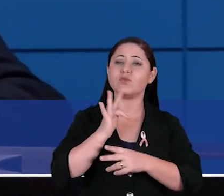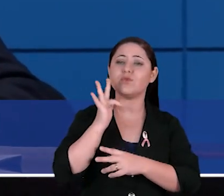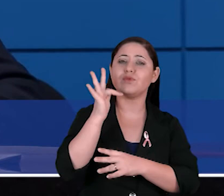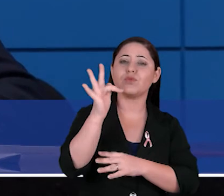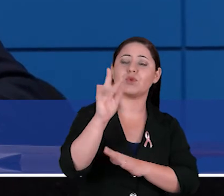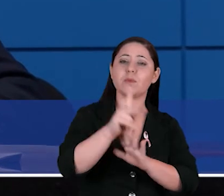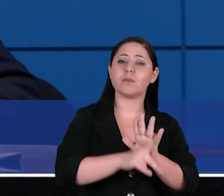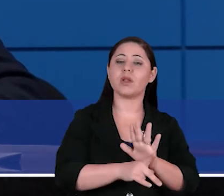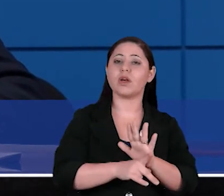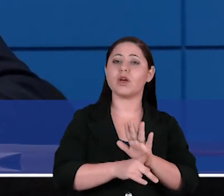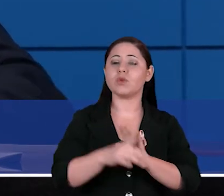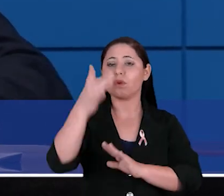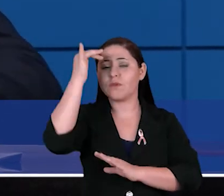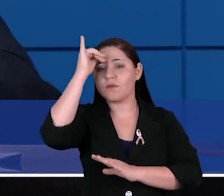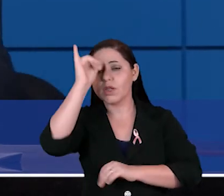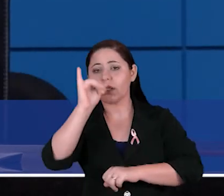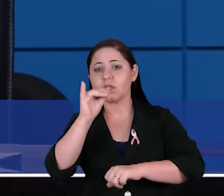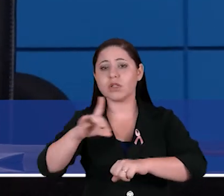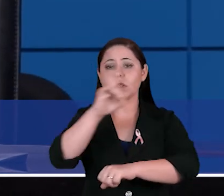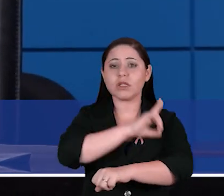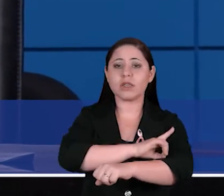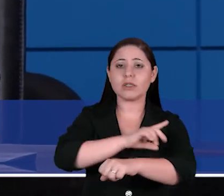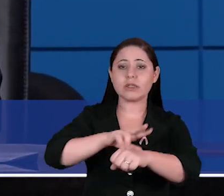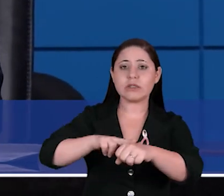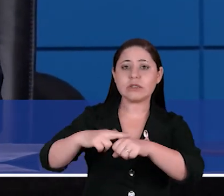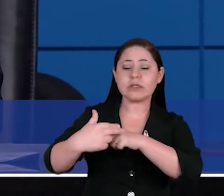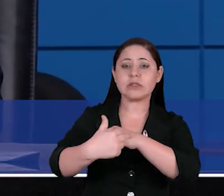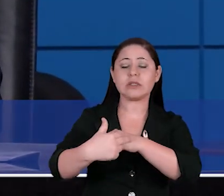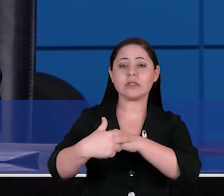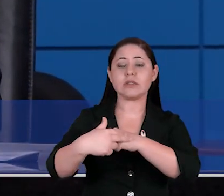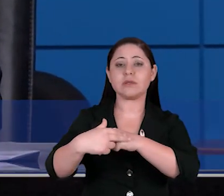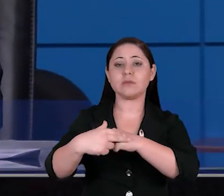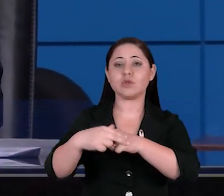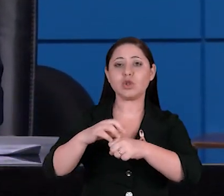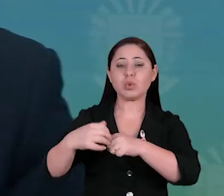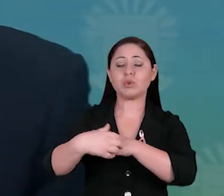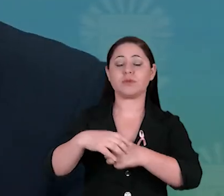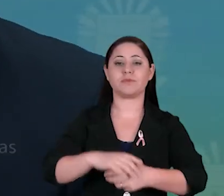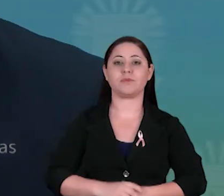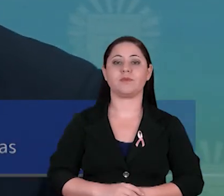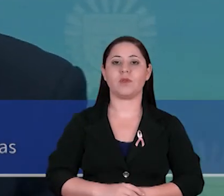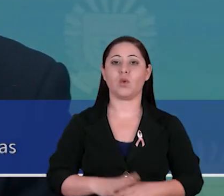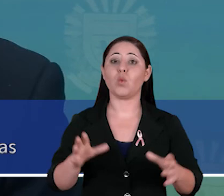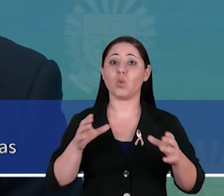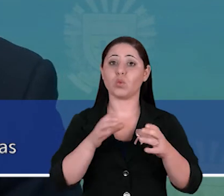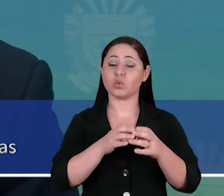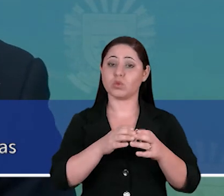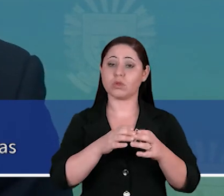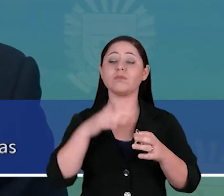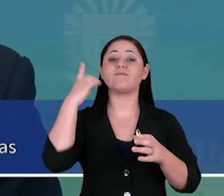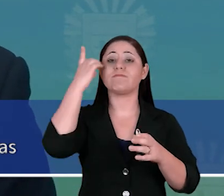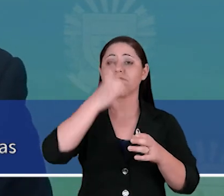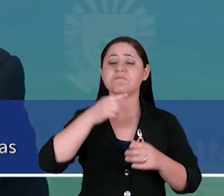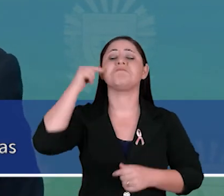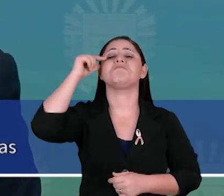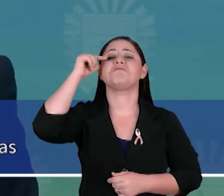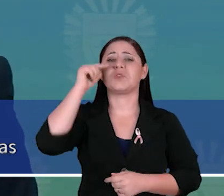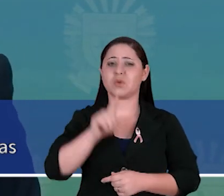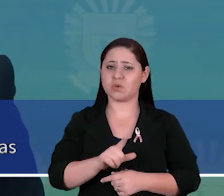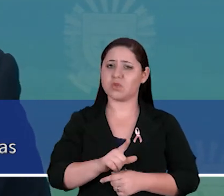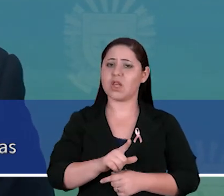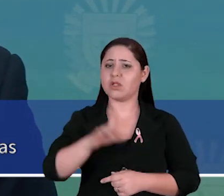os planos de ação futura no combate à dengue, zika e chikungunya. Frentes parlamentares